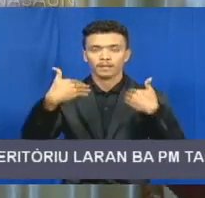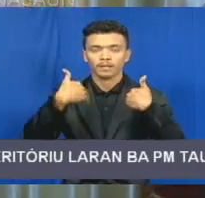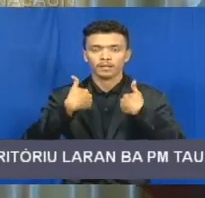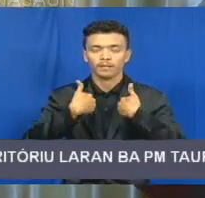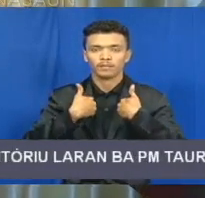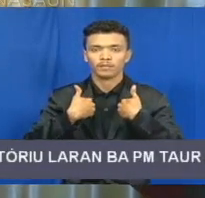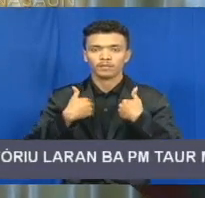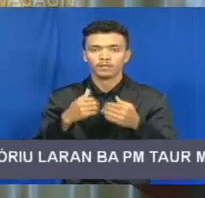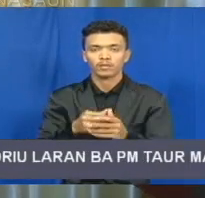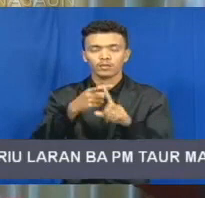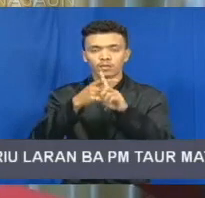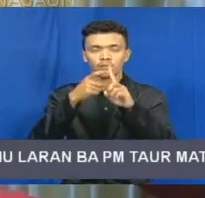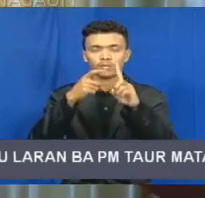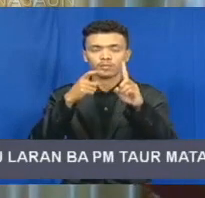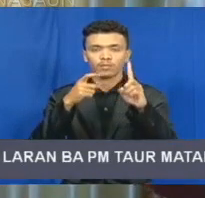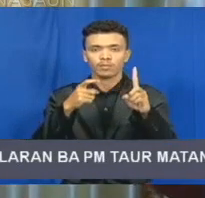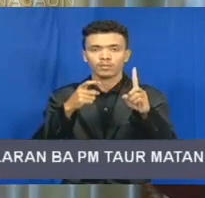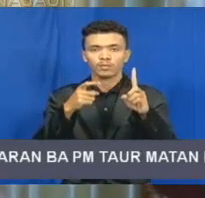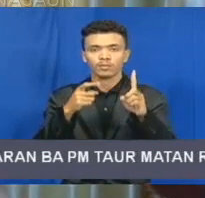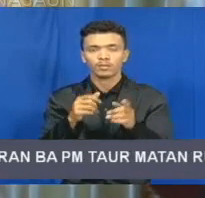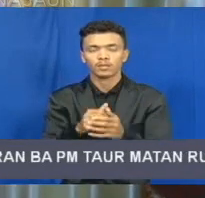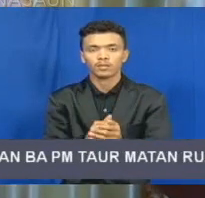cercelo neve que aí husi